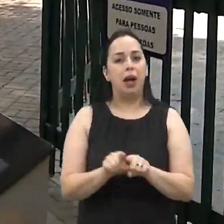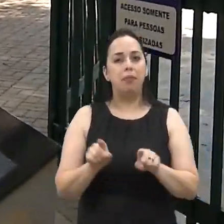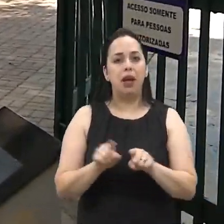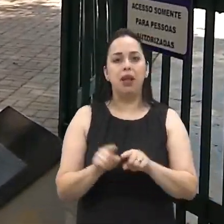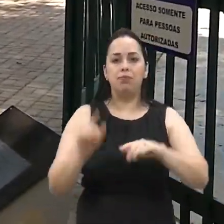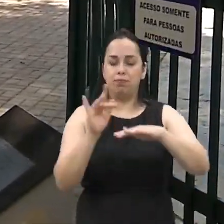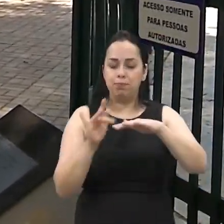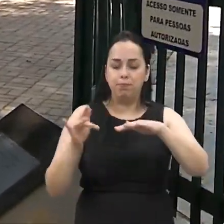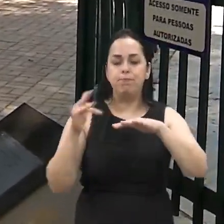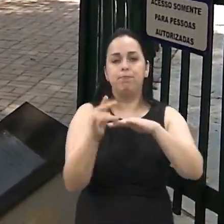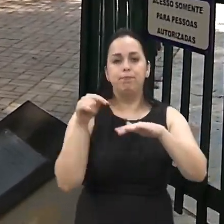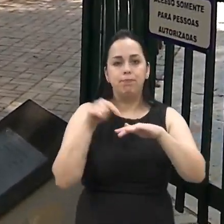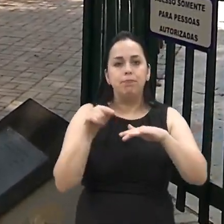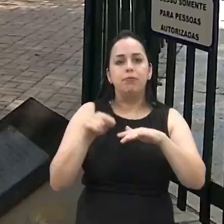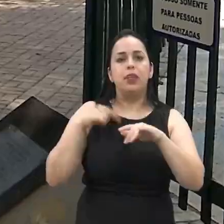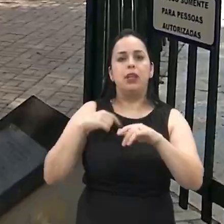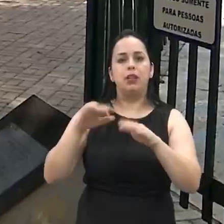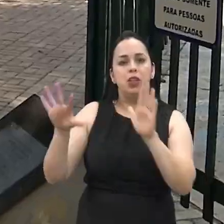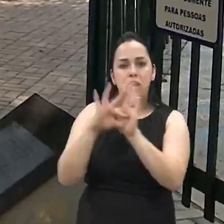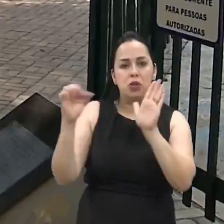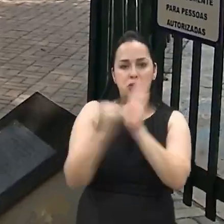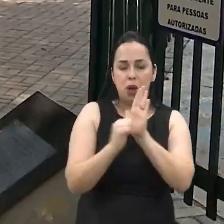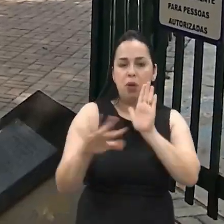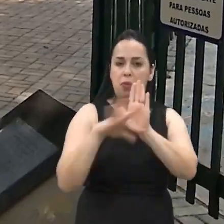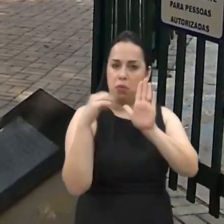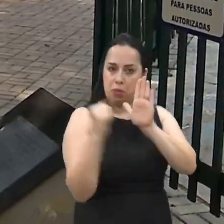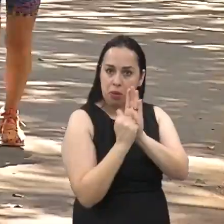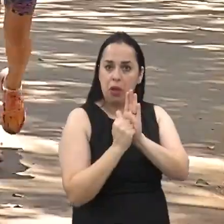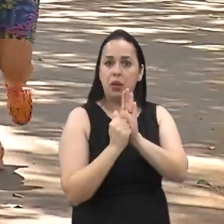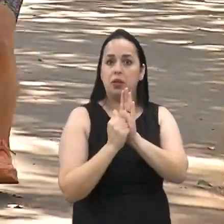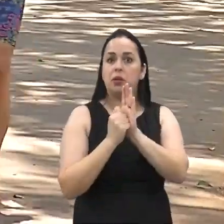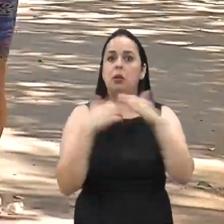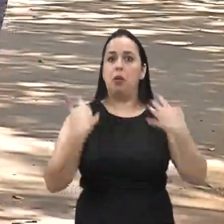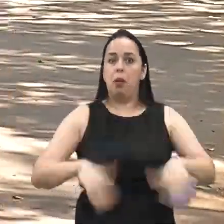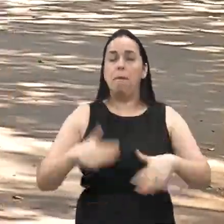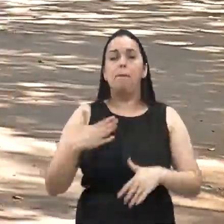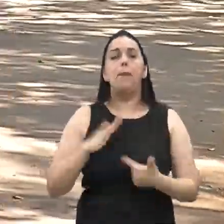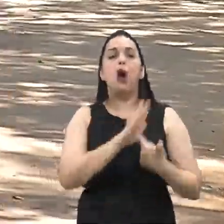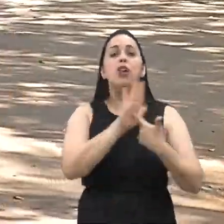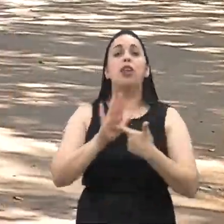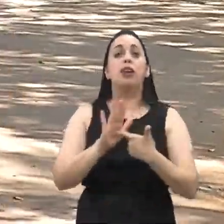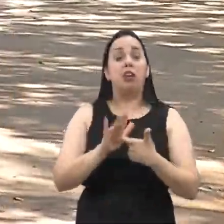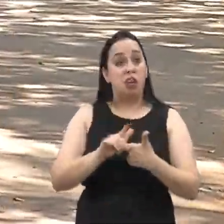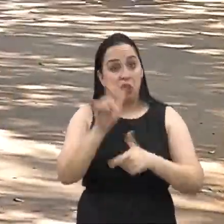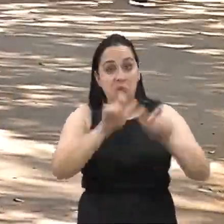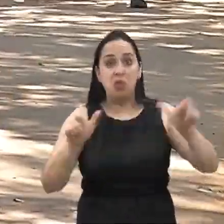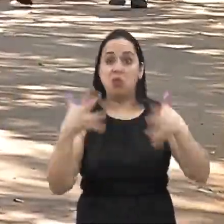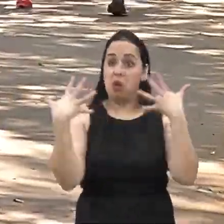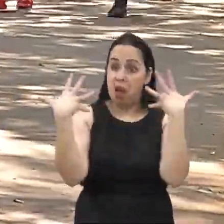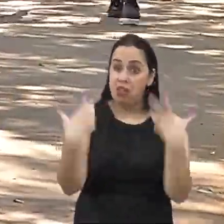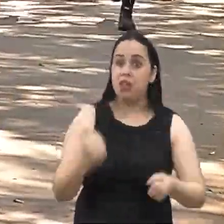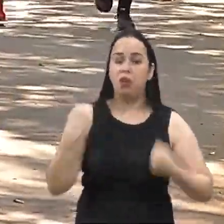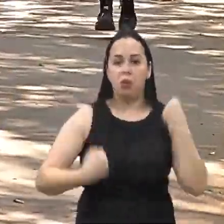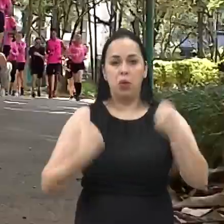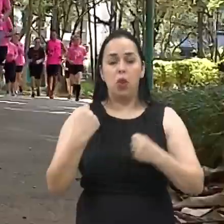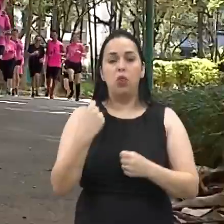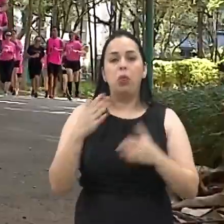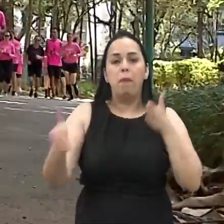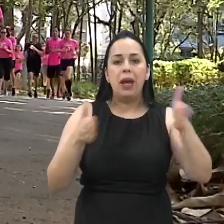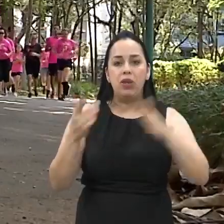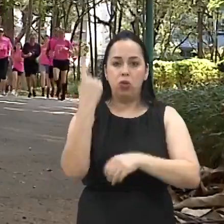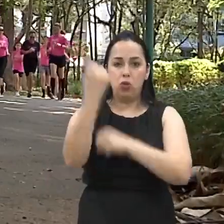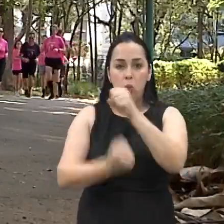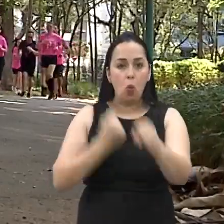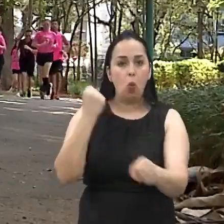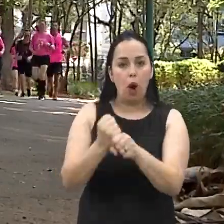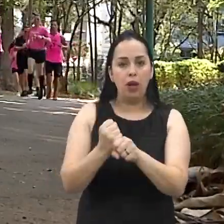maior plataforma de inscrições para eventos esportivos no Brasil, comprovam que a corrida está em alta. Em um ano, o número